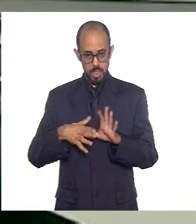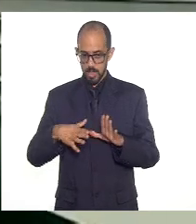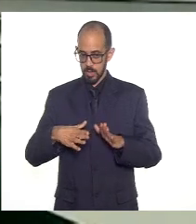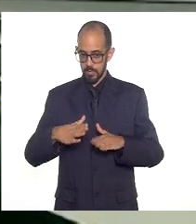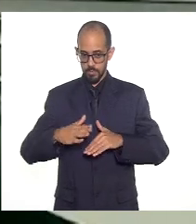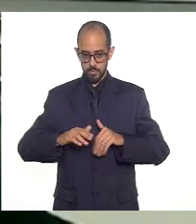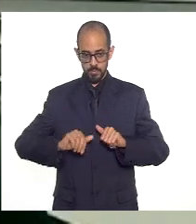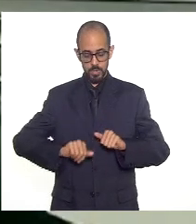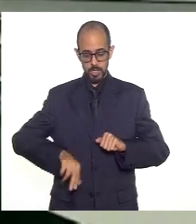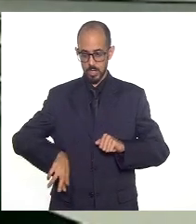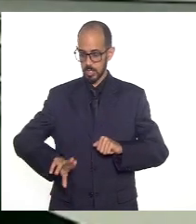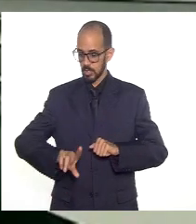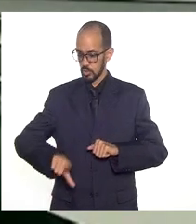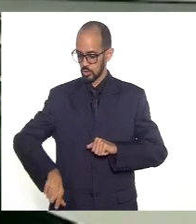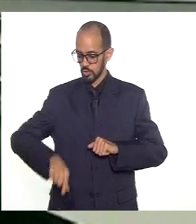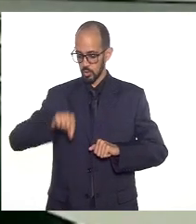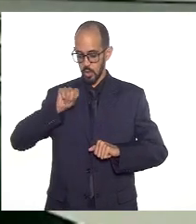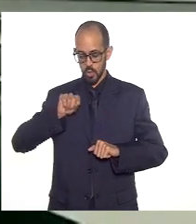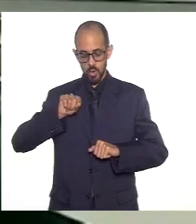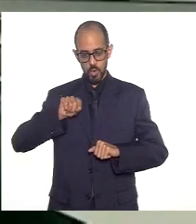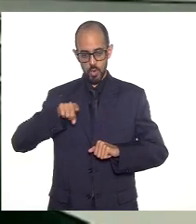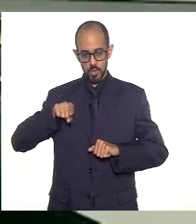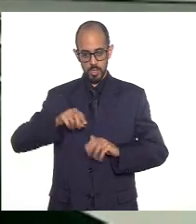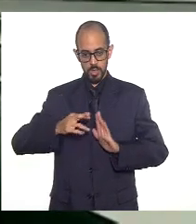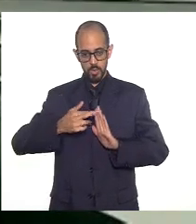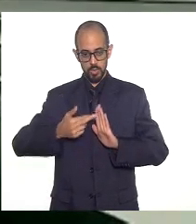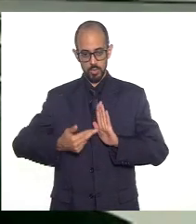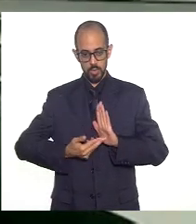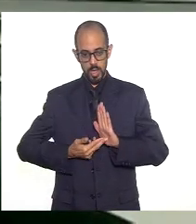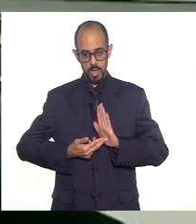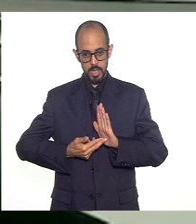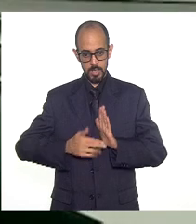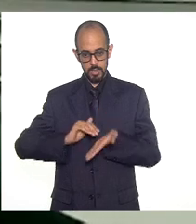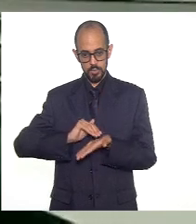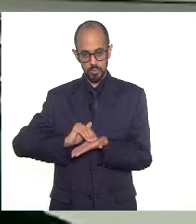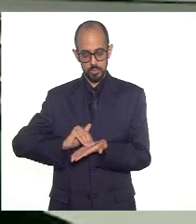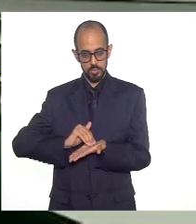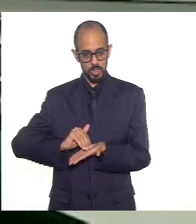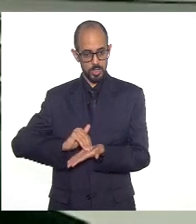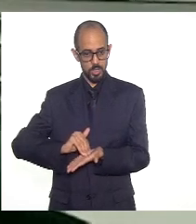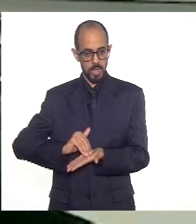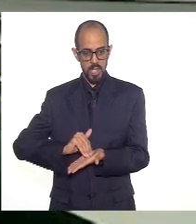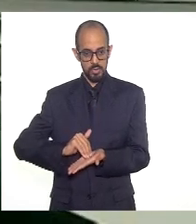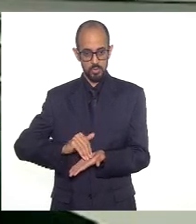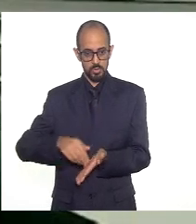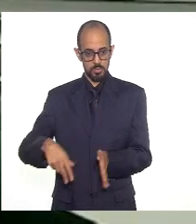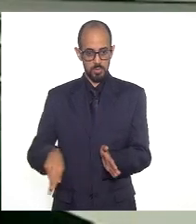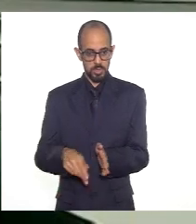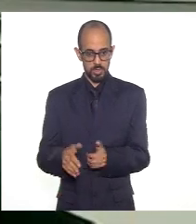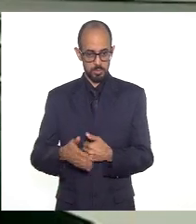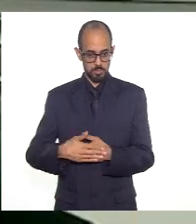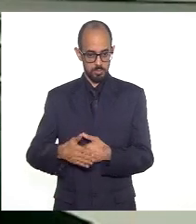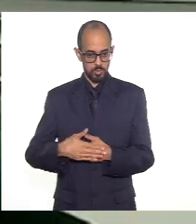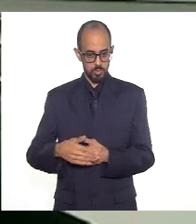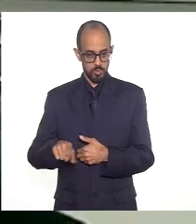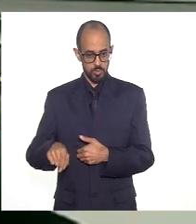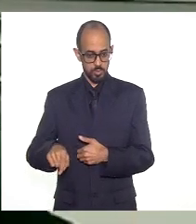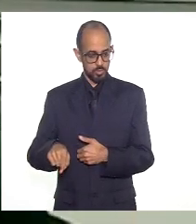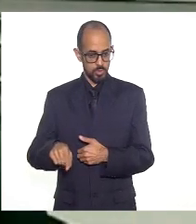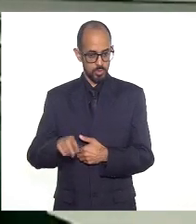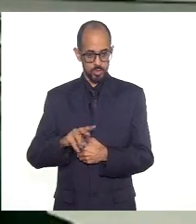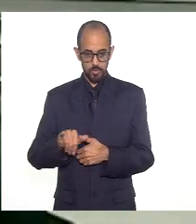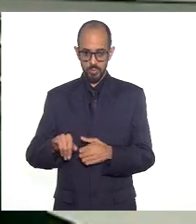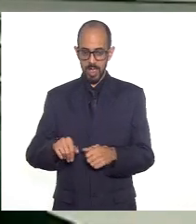livre nomeação a critério do secretário. Olha, isso vai virar a farra do